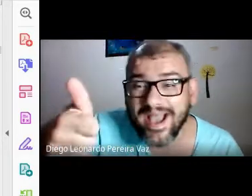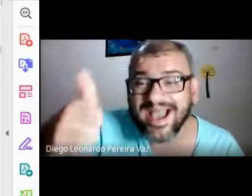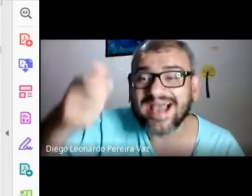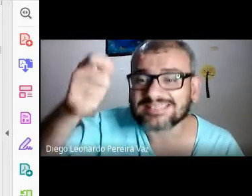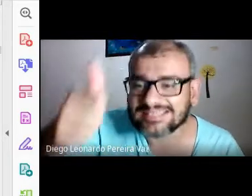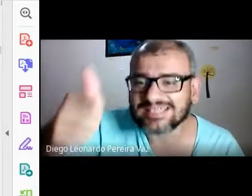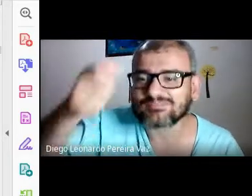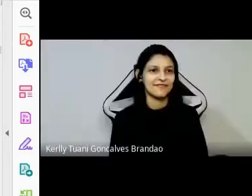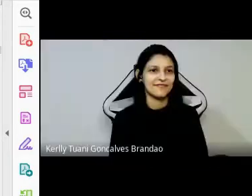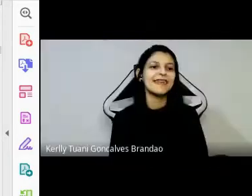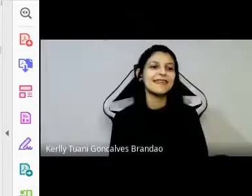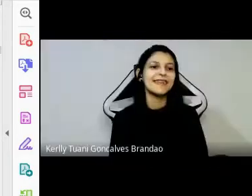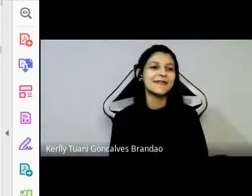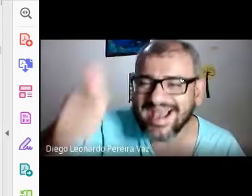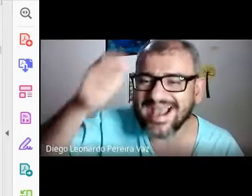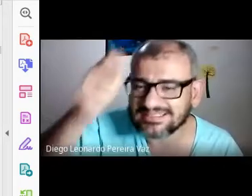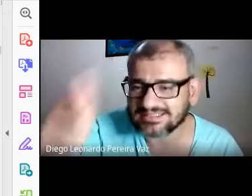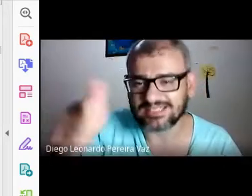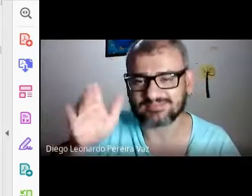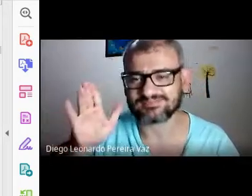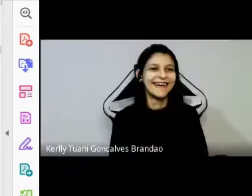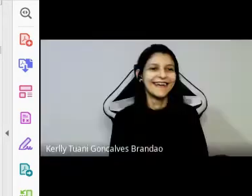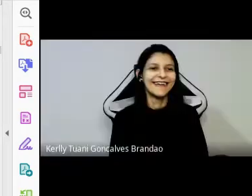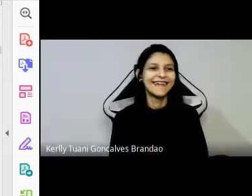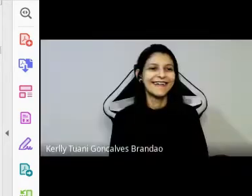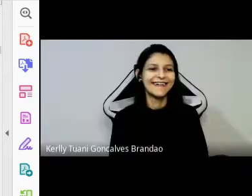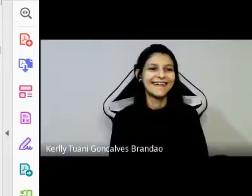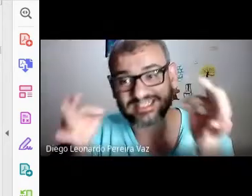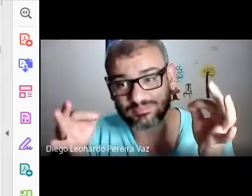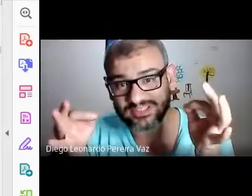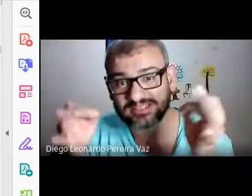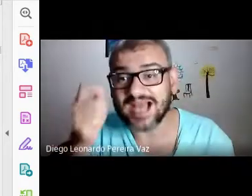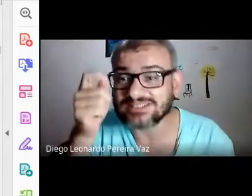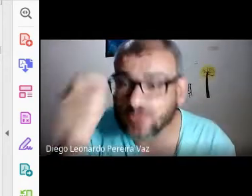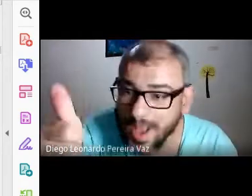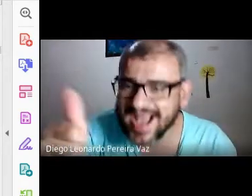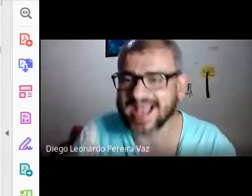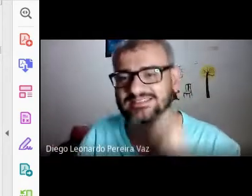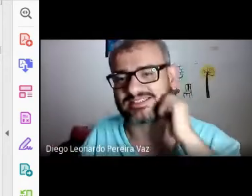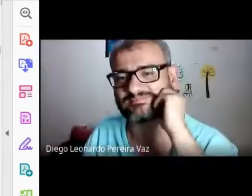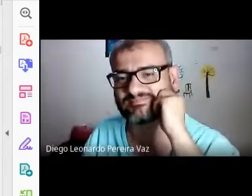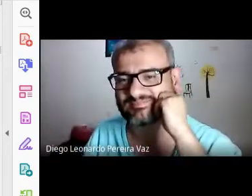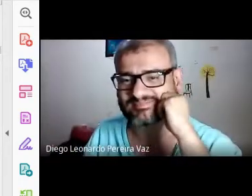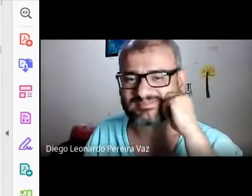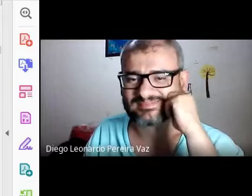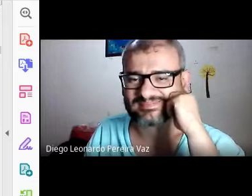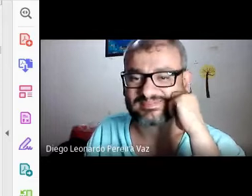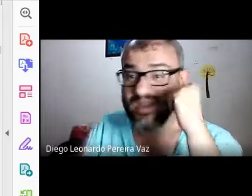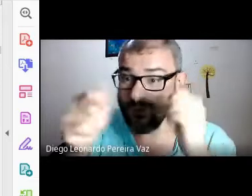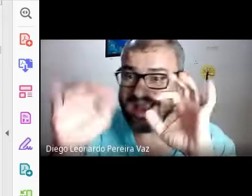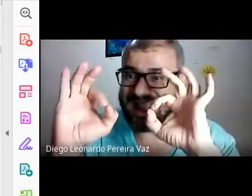Não, quase. É quase isso, Maraline. Sim, mas quase.